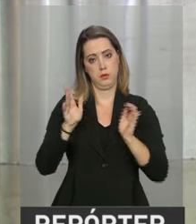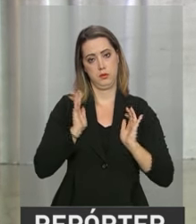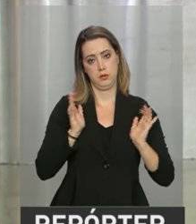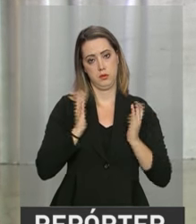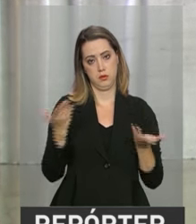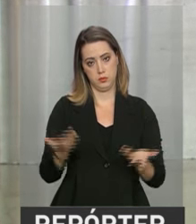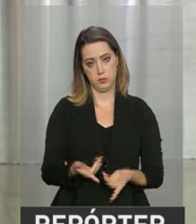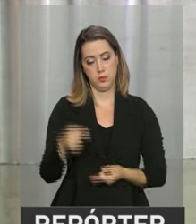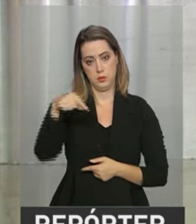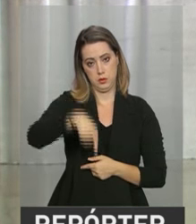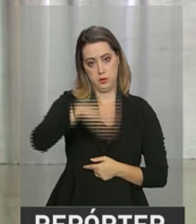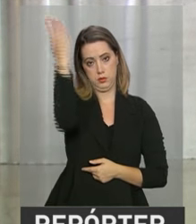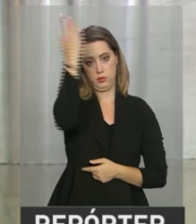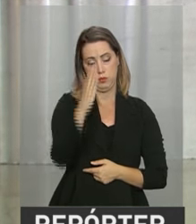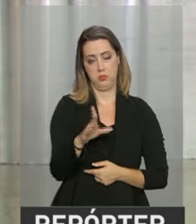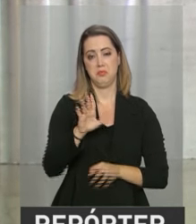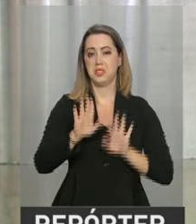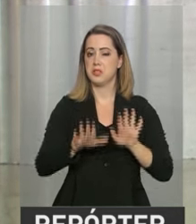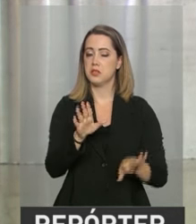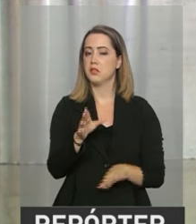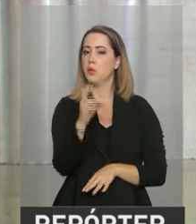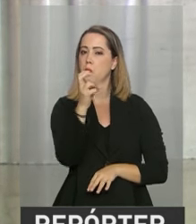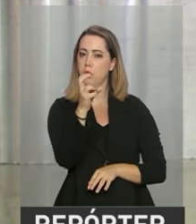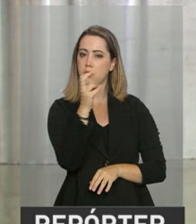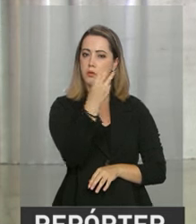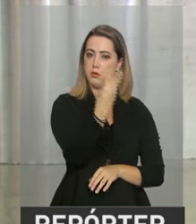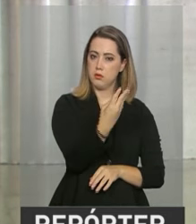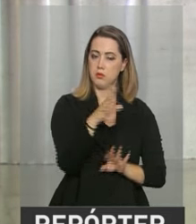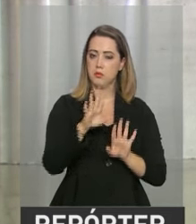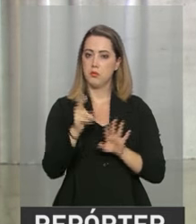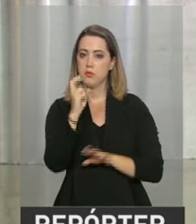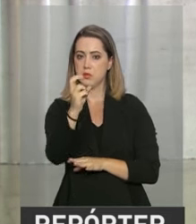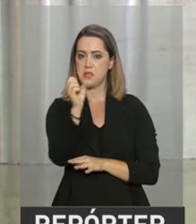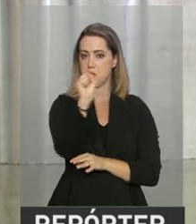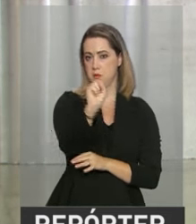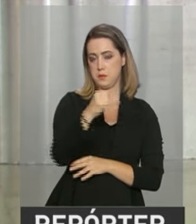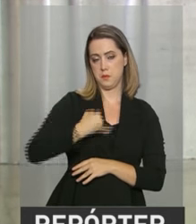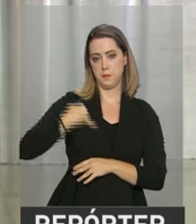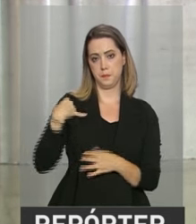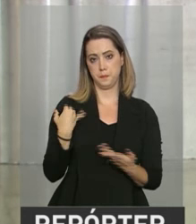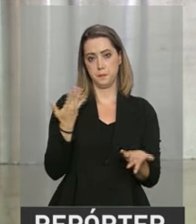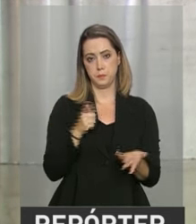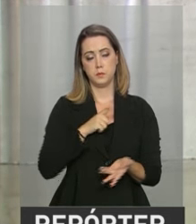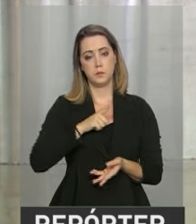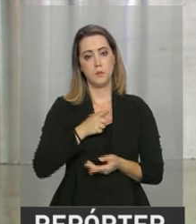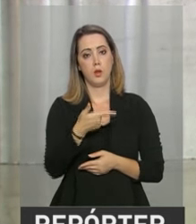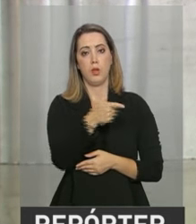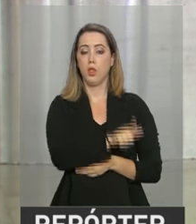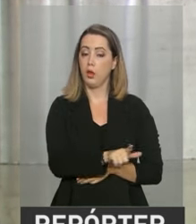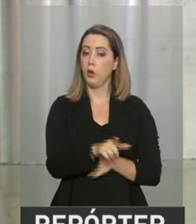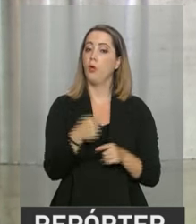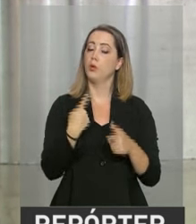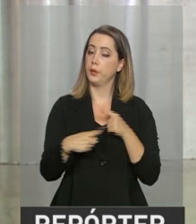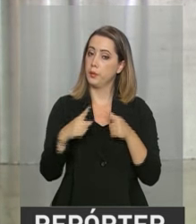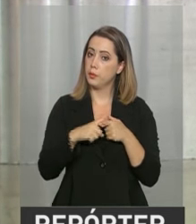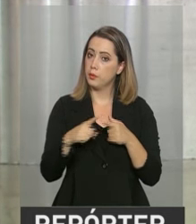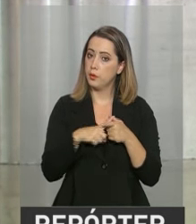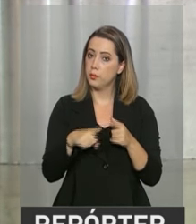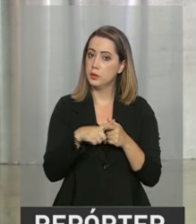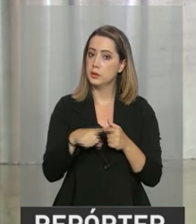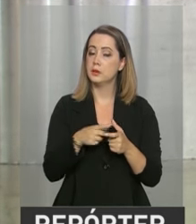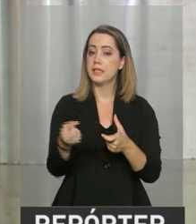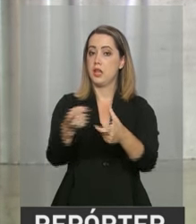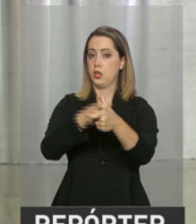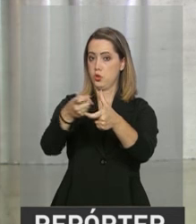se aposentam com uma média de idade entre 53 e 58 anos. Existe ainda um outro fator, que é o déficit